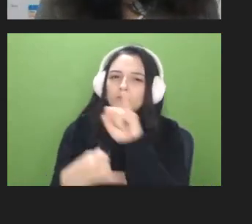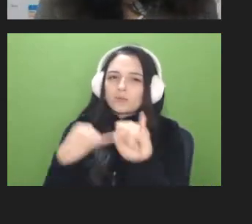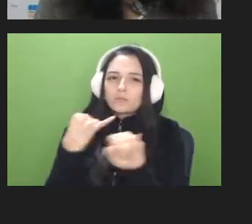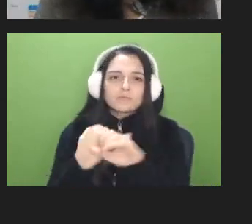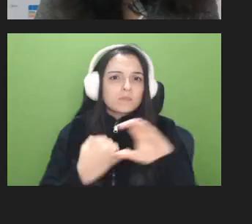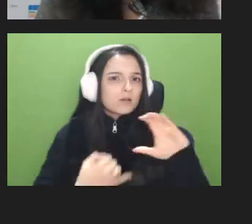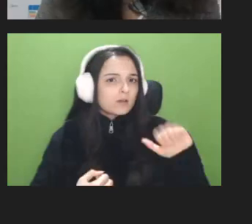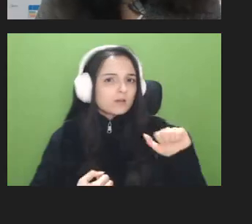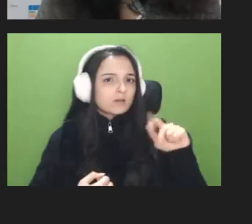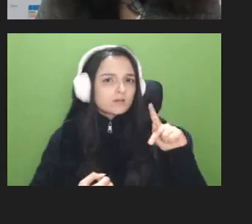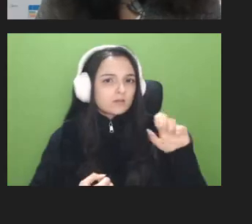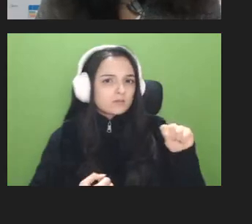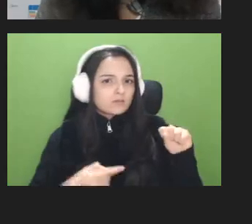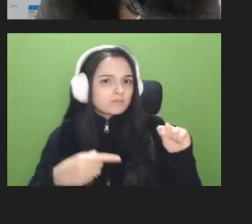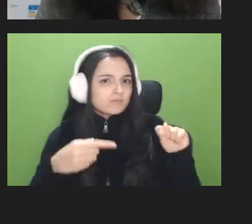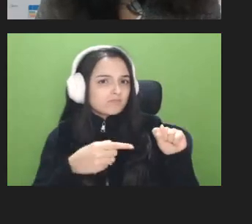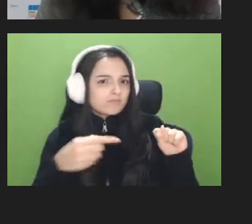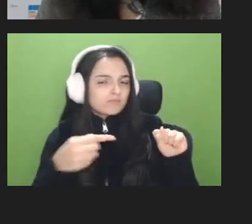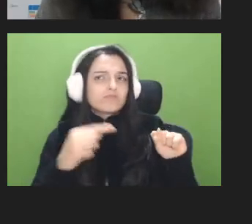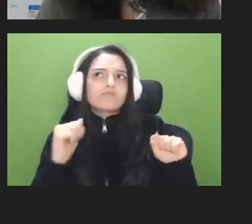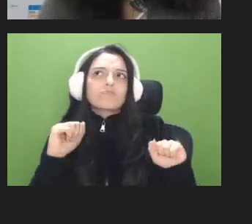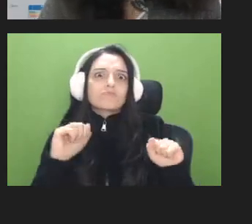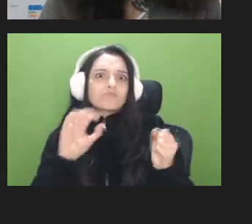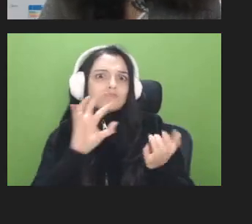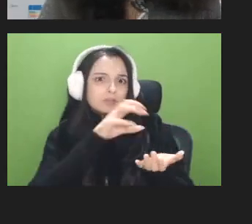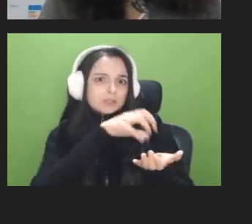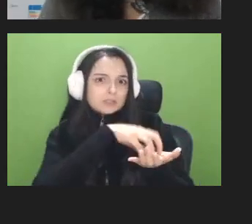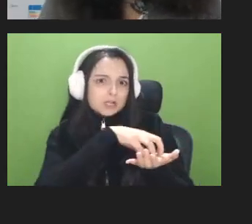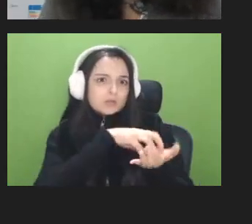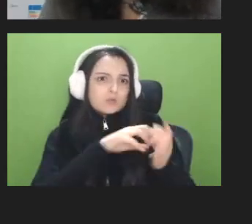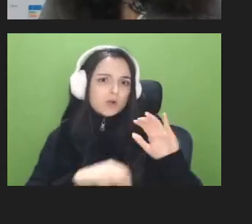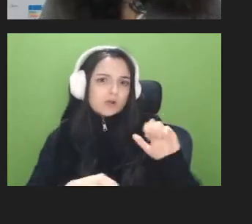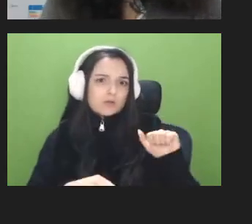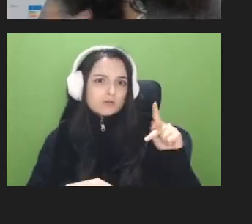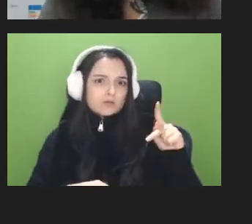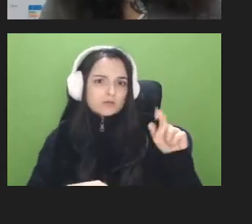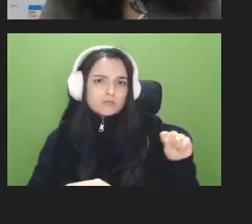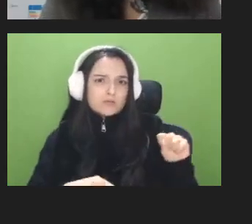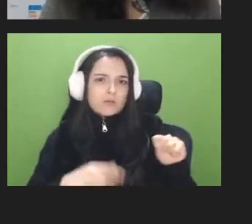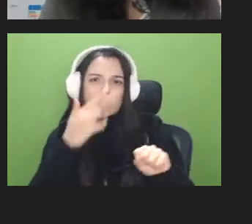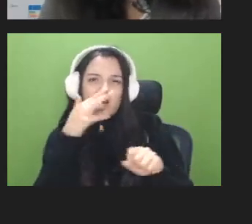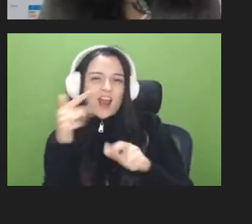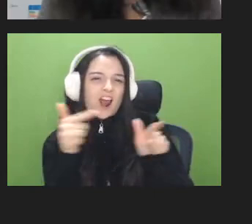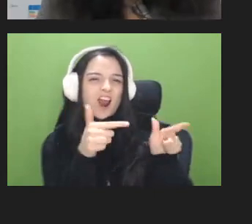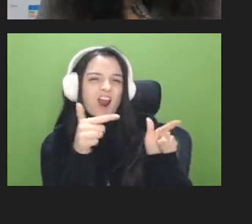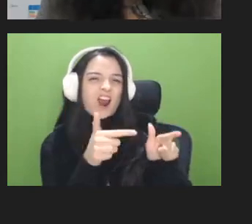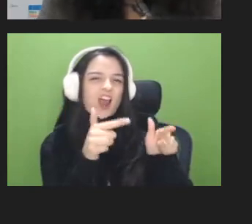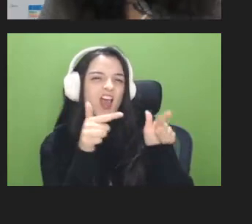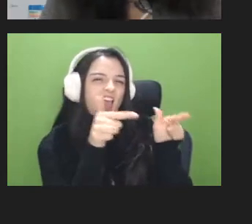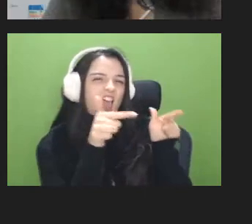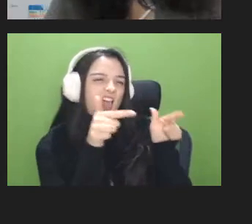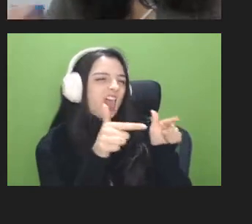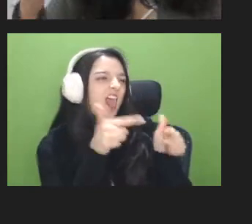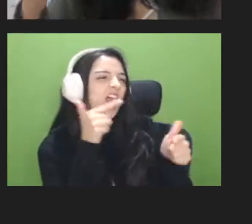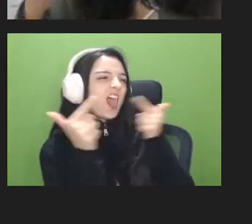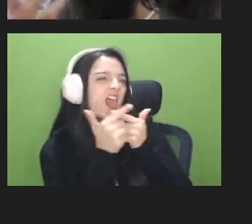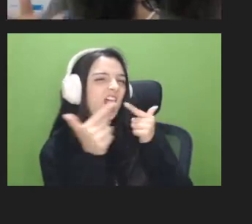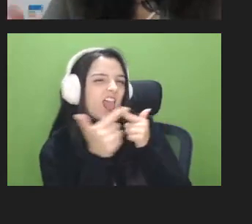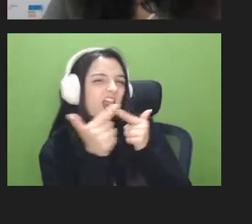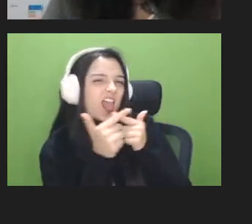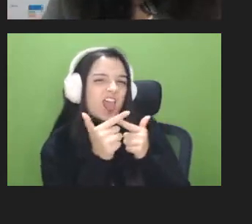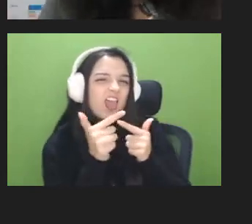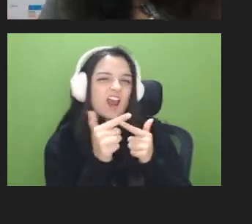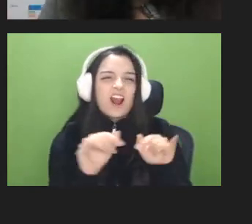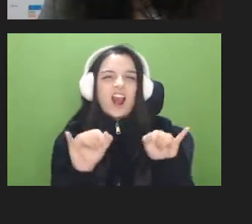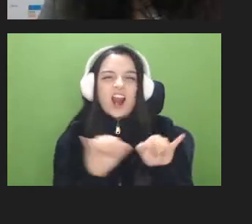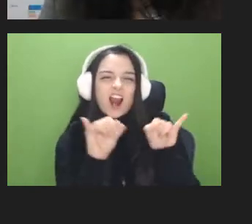CAPS é alvo, né, de chacota, de uma ridicularização, através de uma